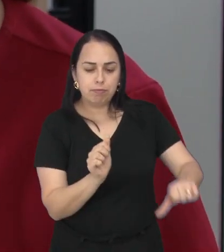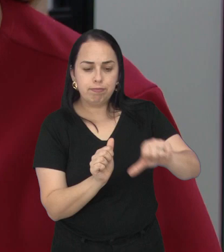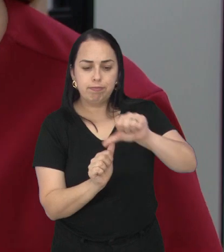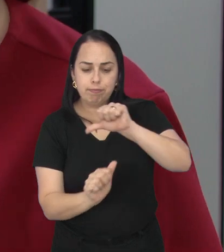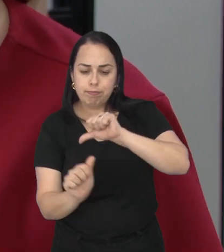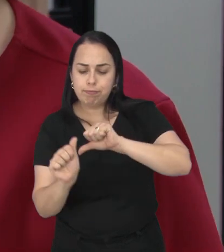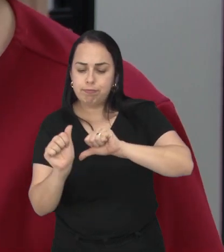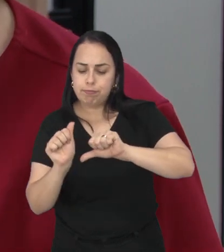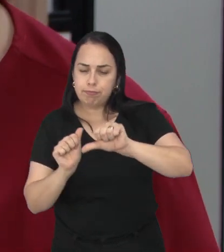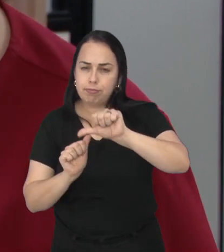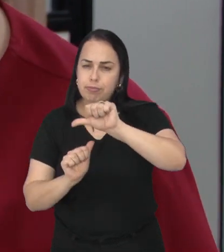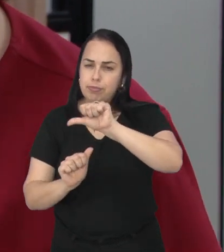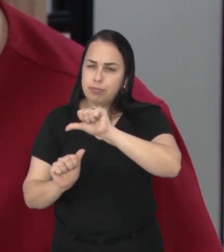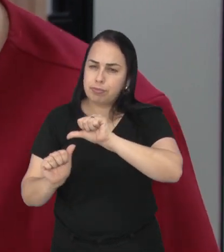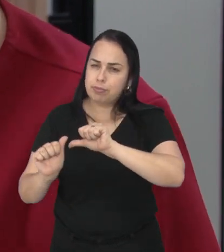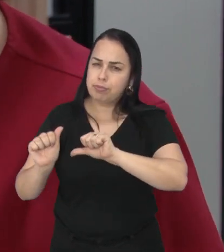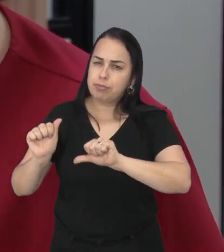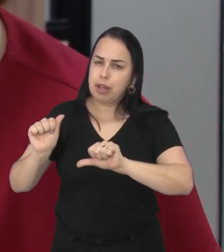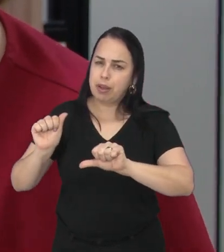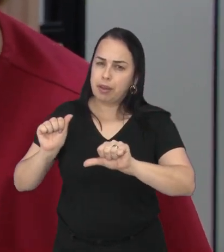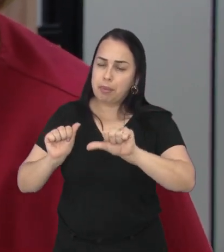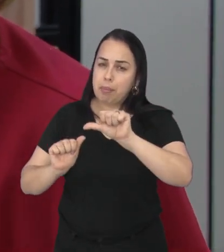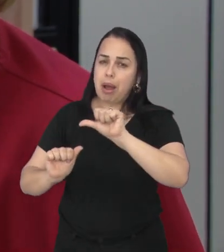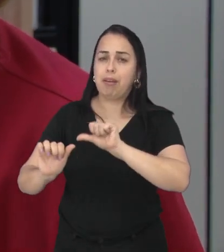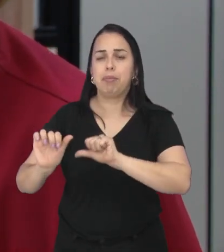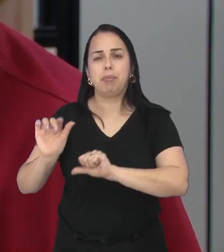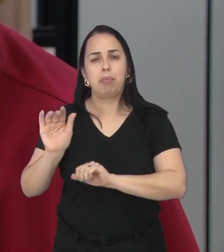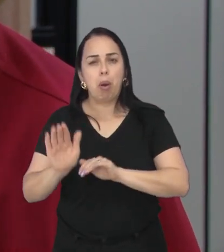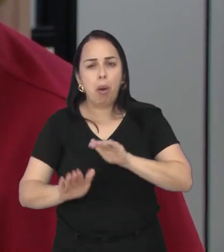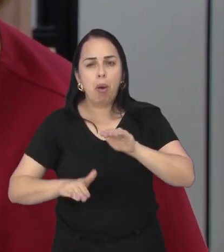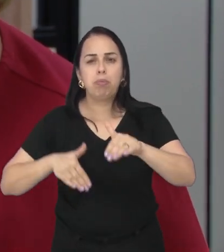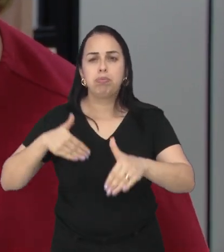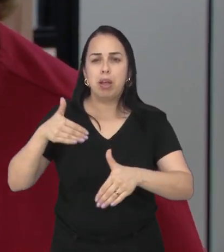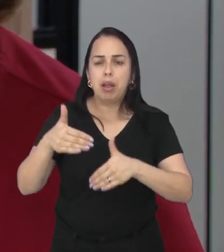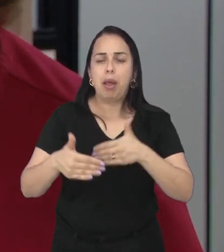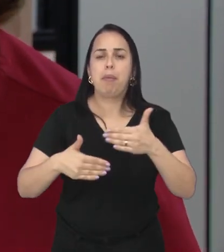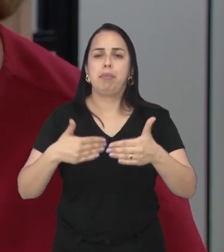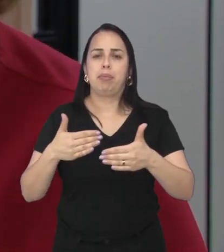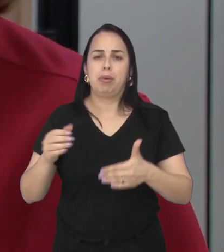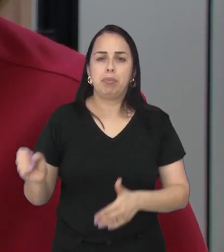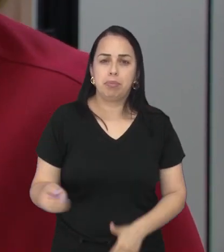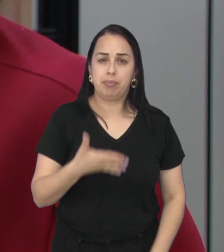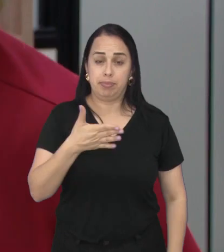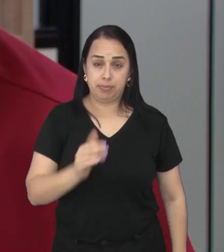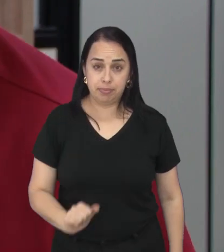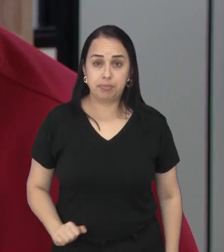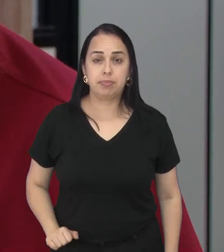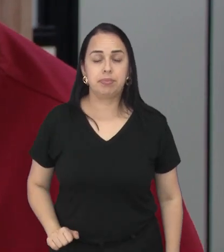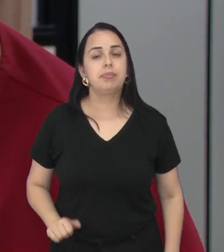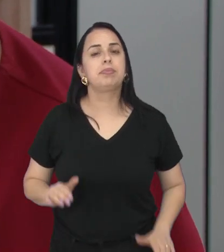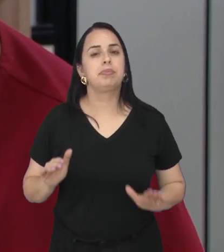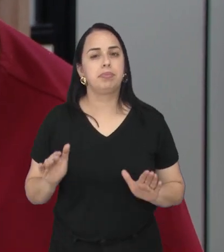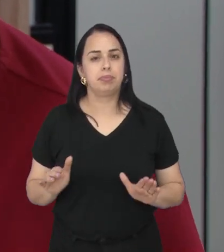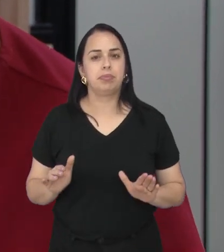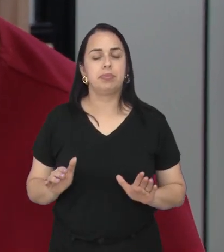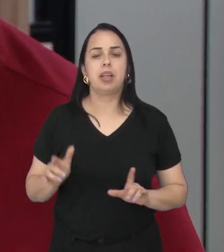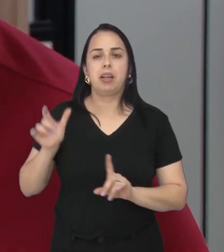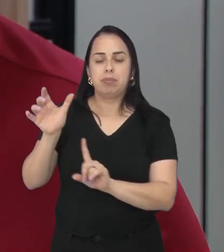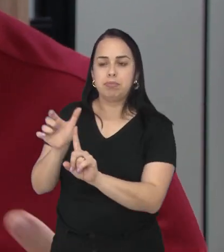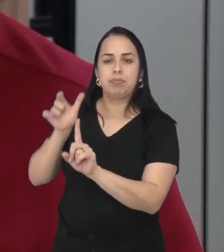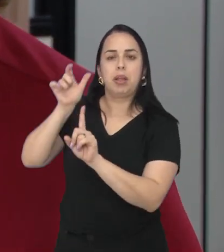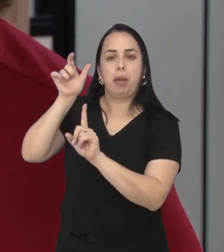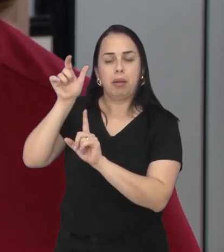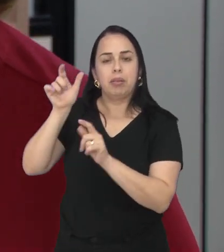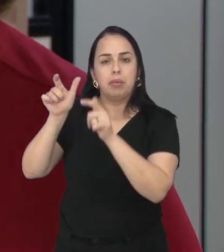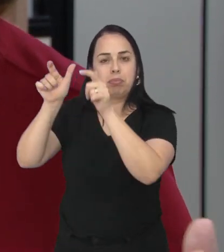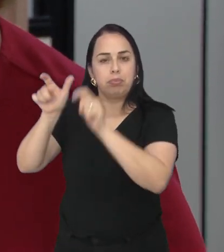de modernidade mesmo, pouca coisa é implementada, porque ela vai virar uma república oligárquica, nas mãos